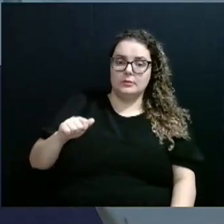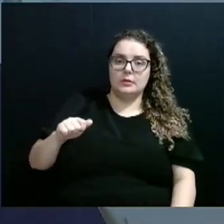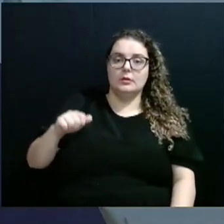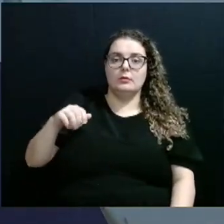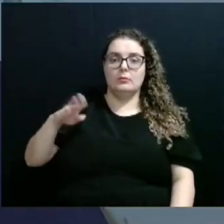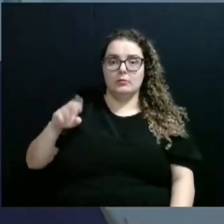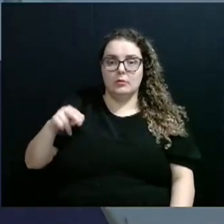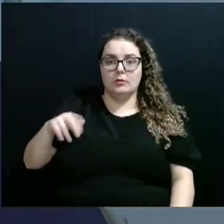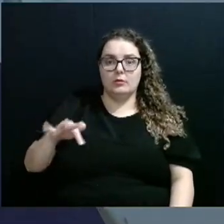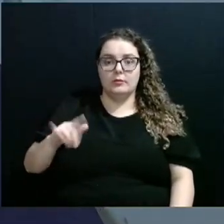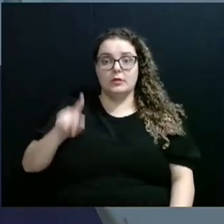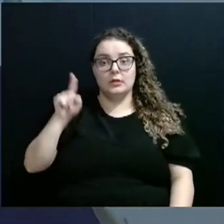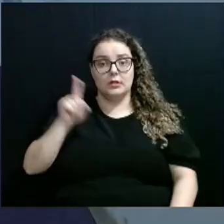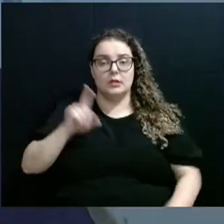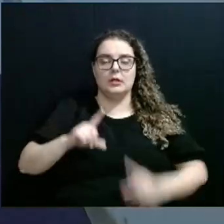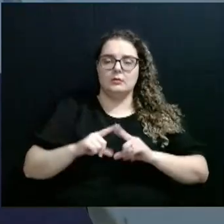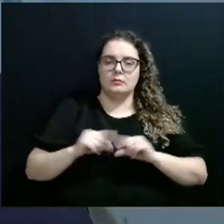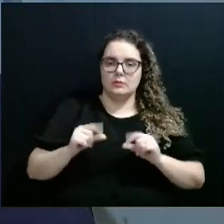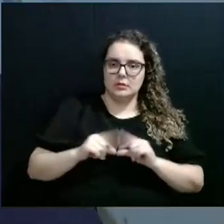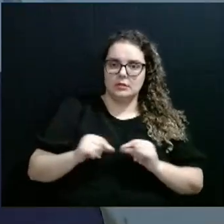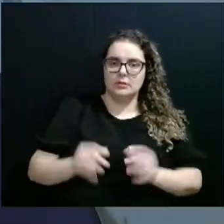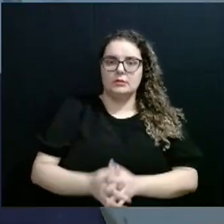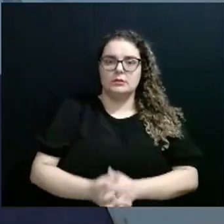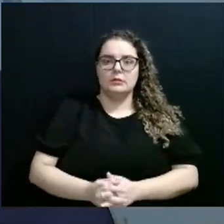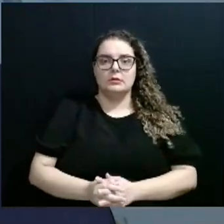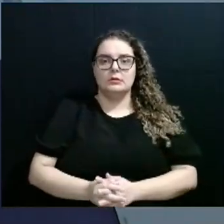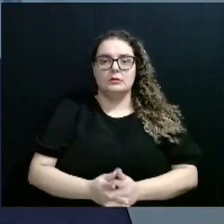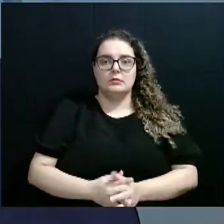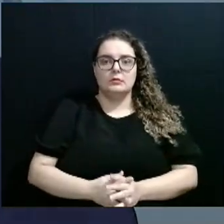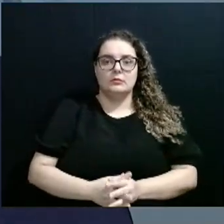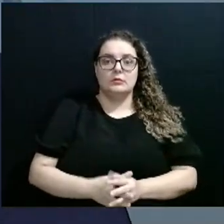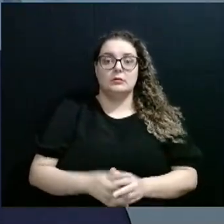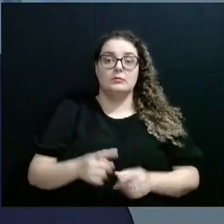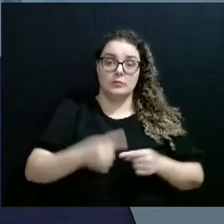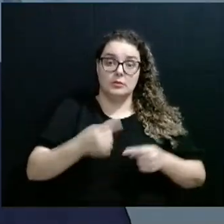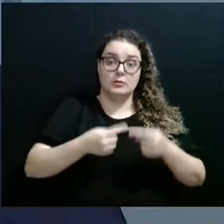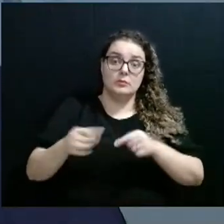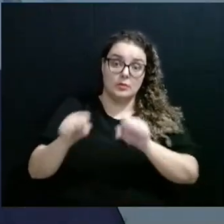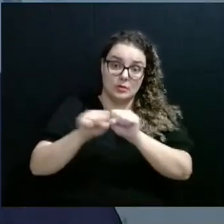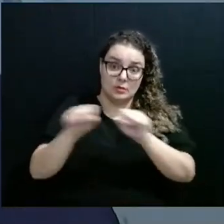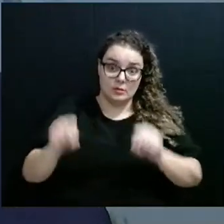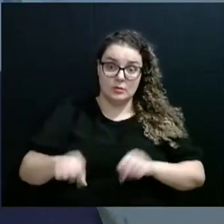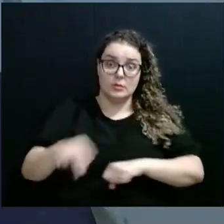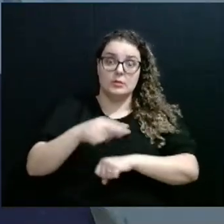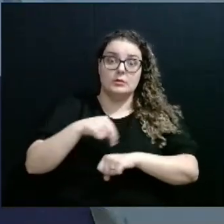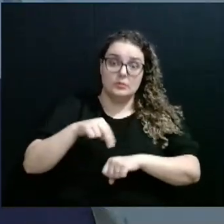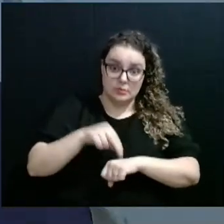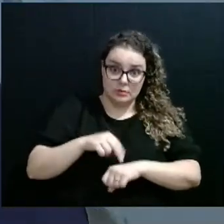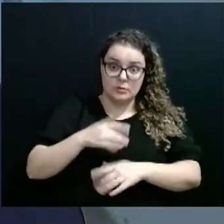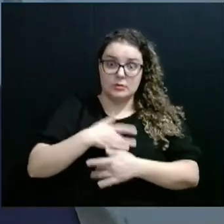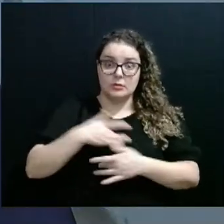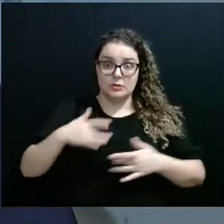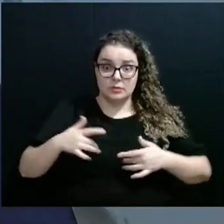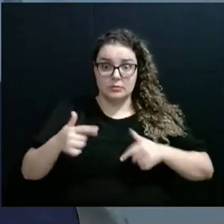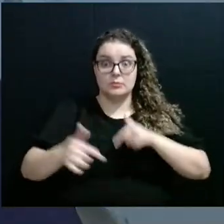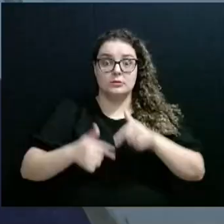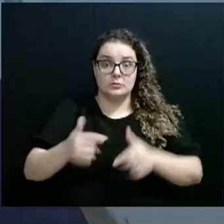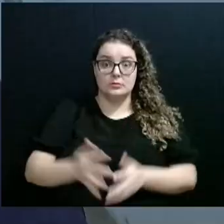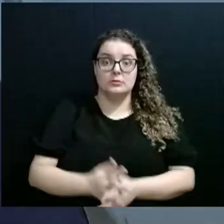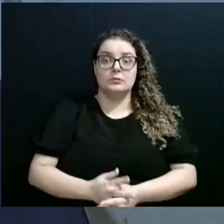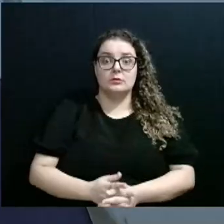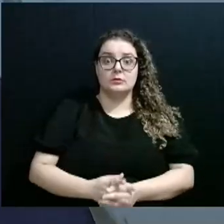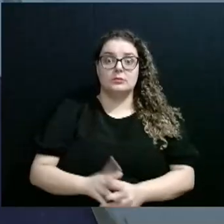Brasília, inclusive porque se está em debate um sistema nacional de saúde do trabalhador. A nossa ideia, e que nós